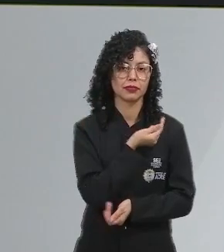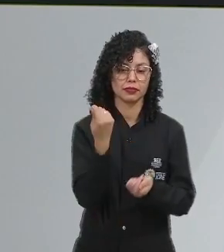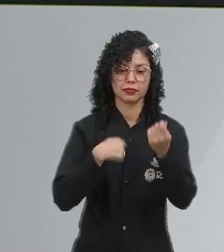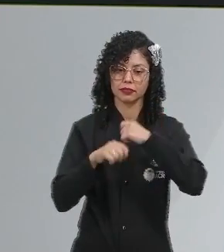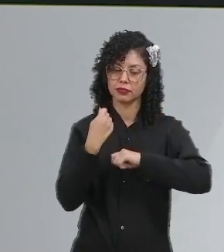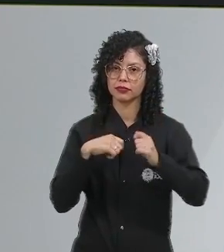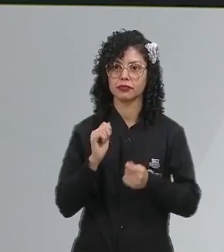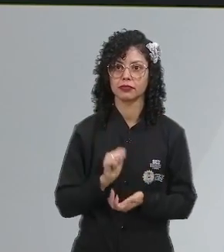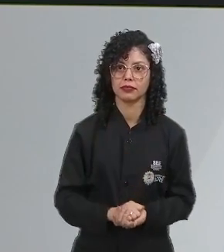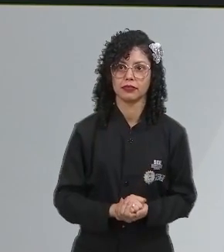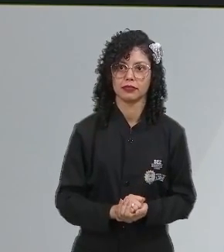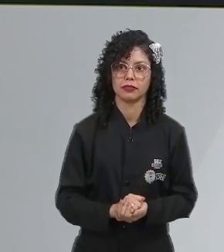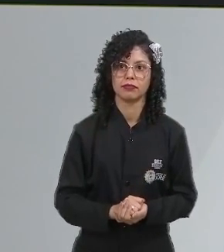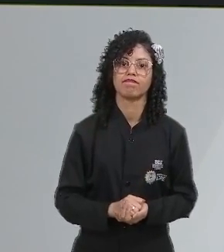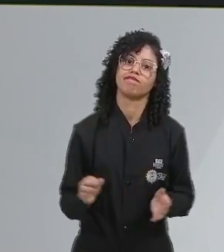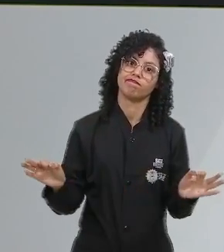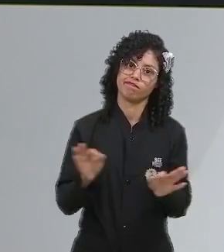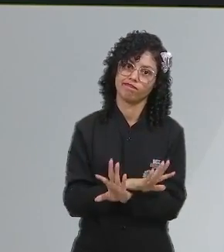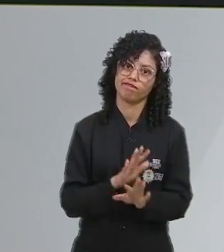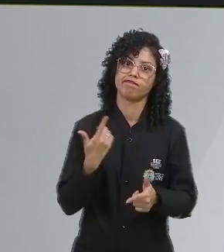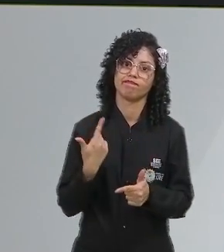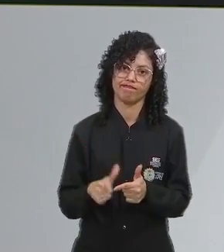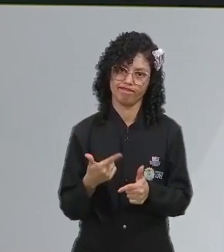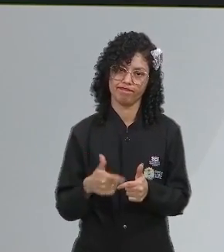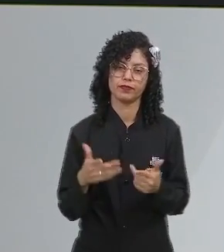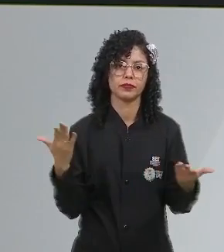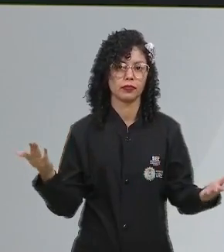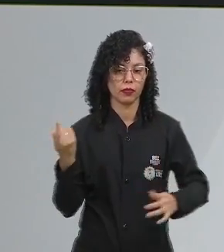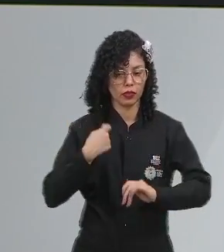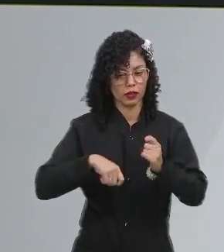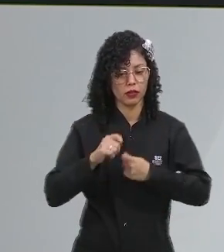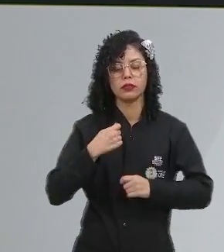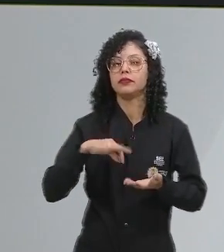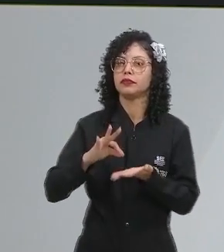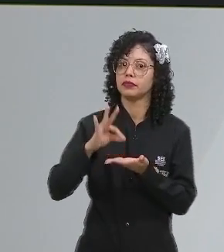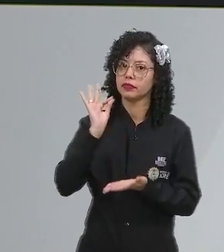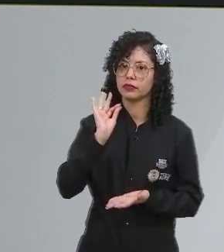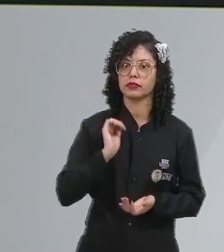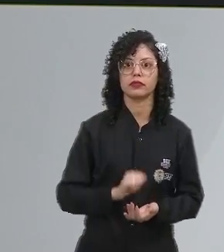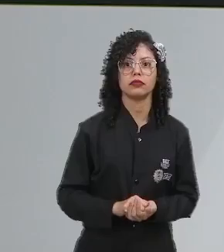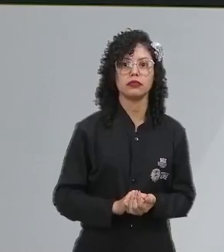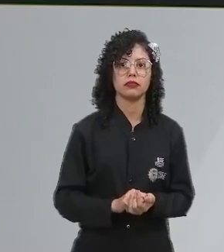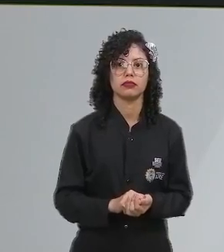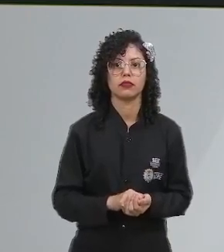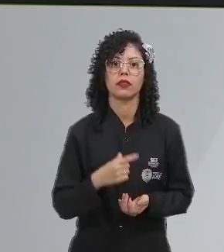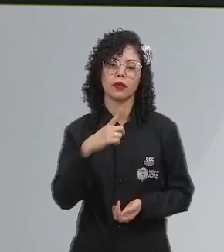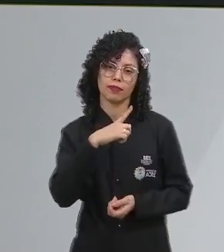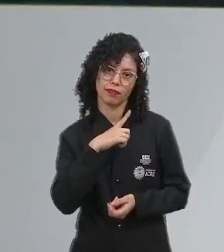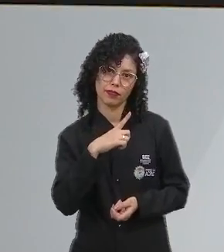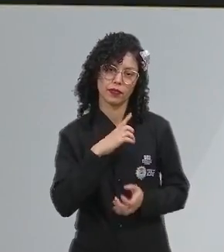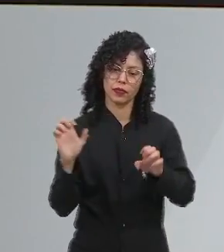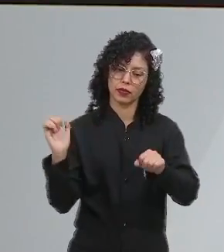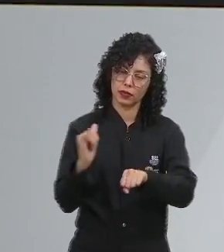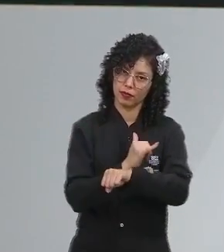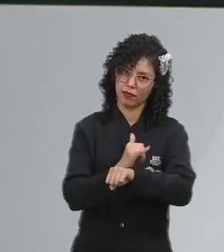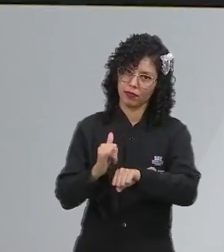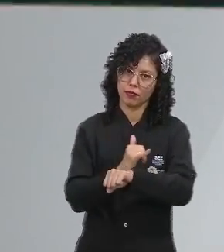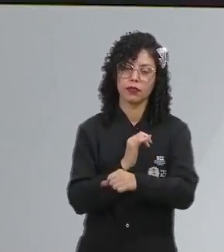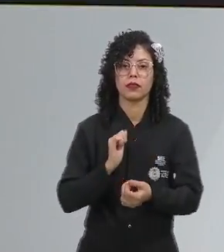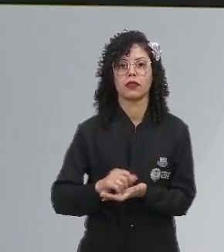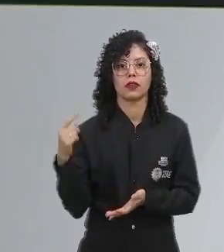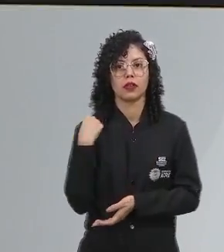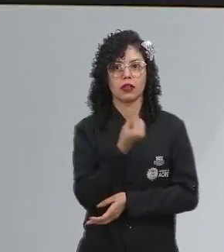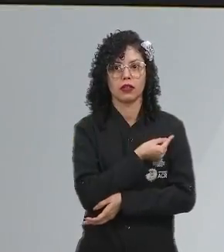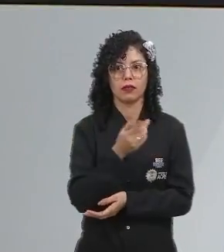economia e ele foi brutalmente afetado. A economia cafeira vai ter que ser salva por uma estratégia que